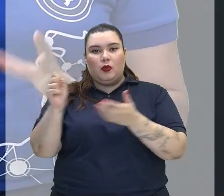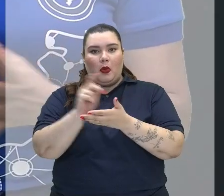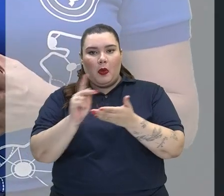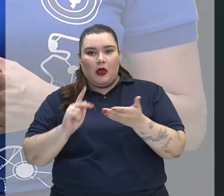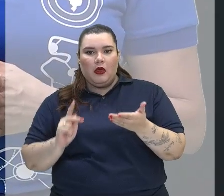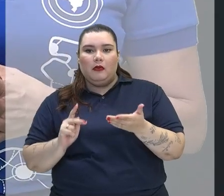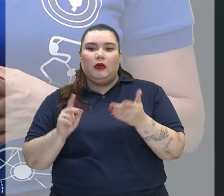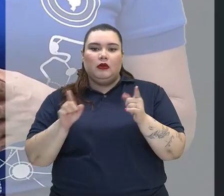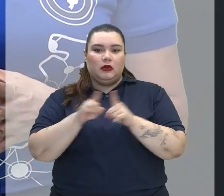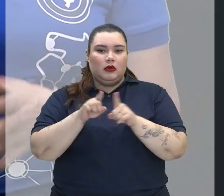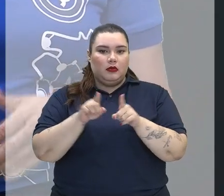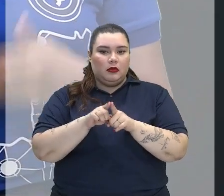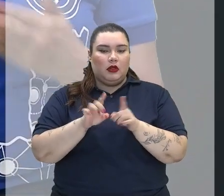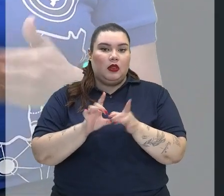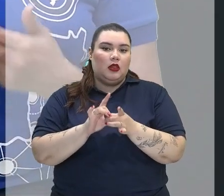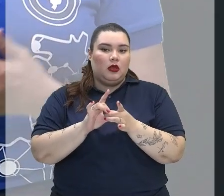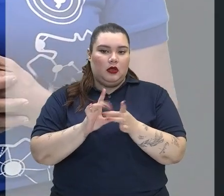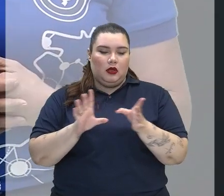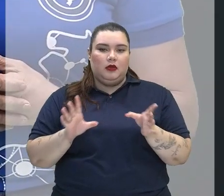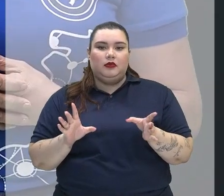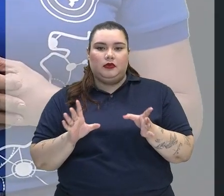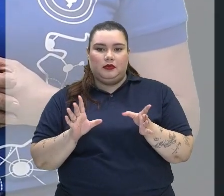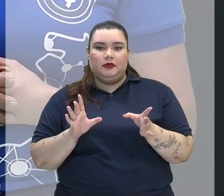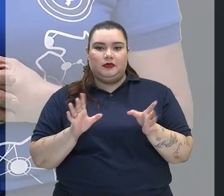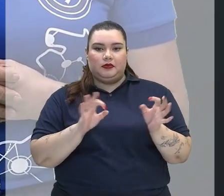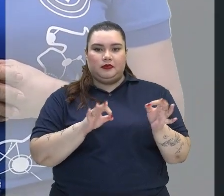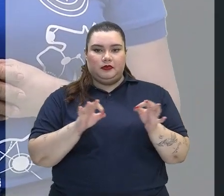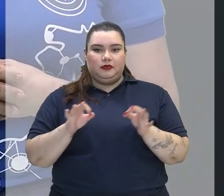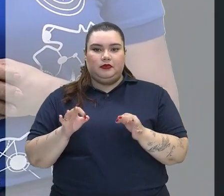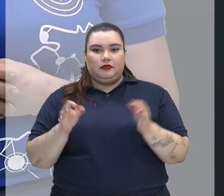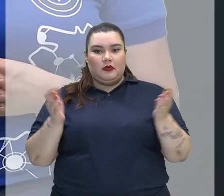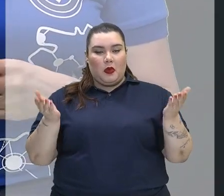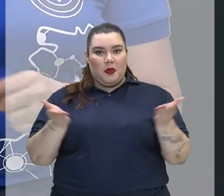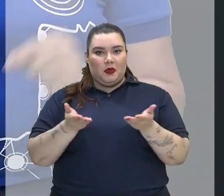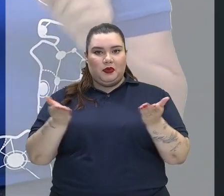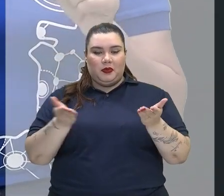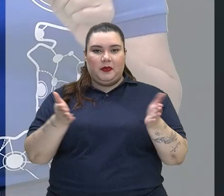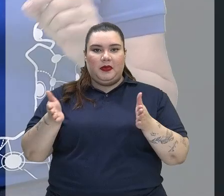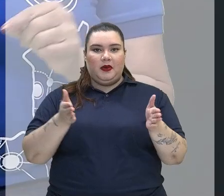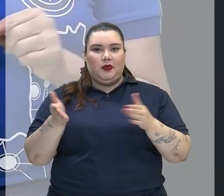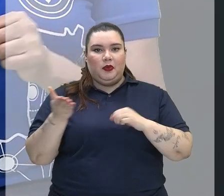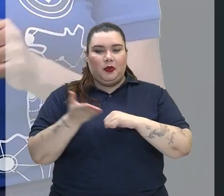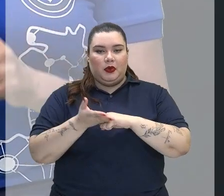também são livres agora nos dias modernos.